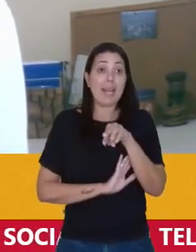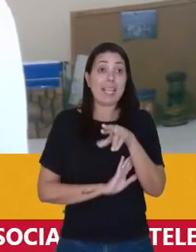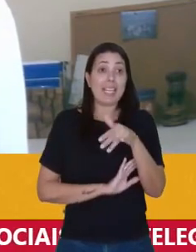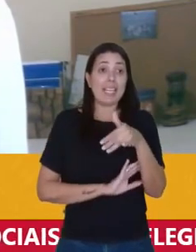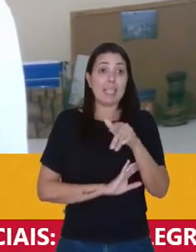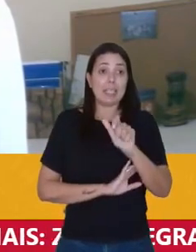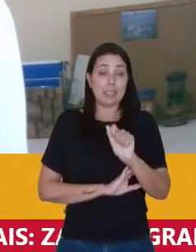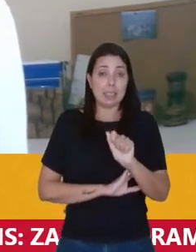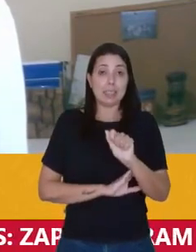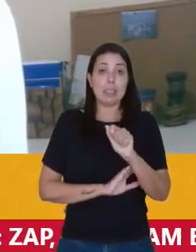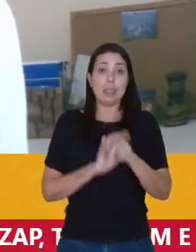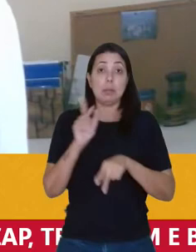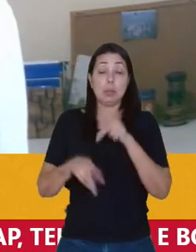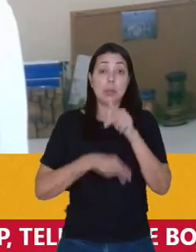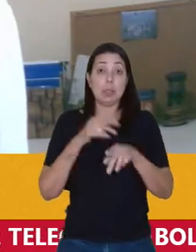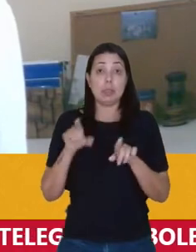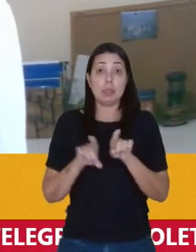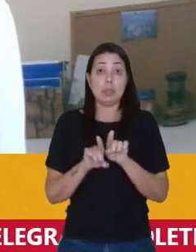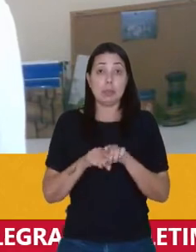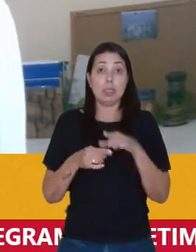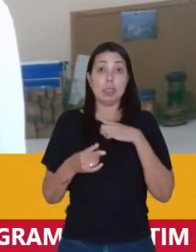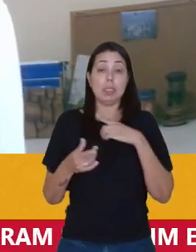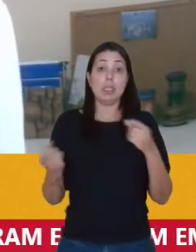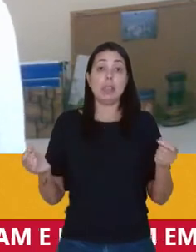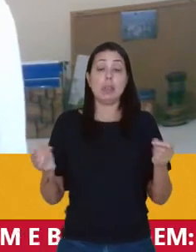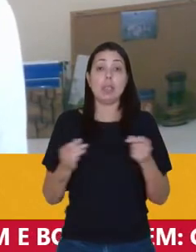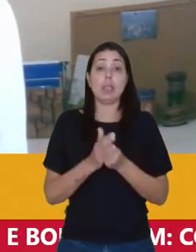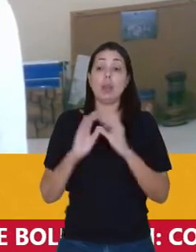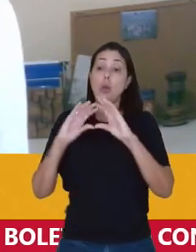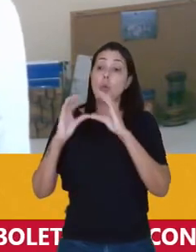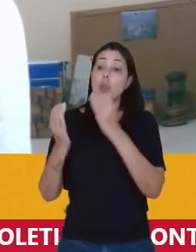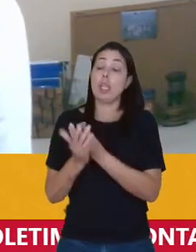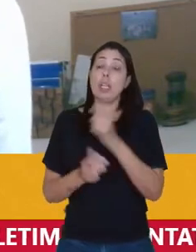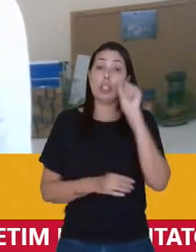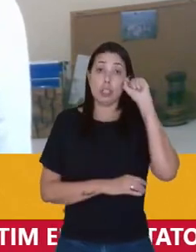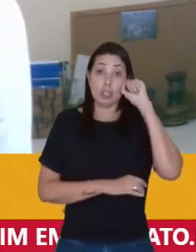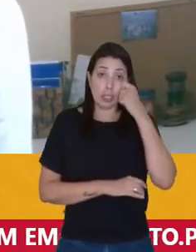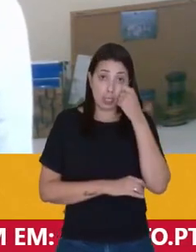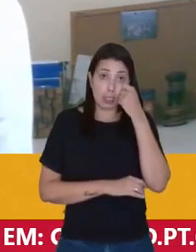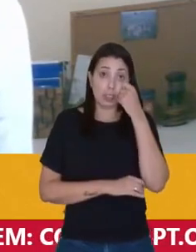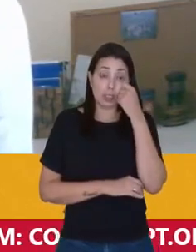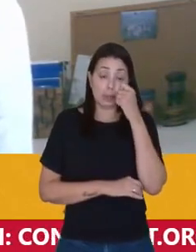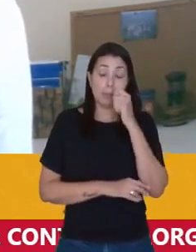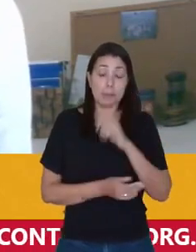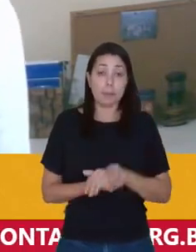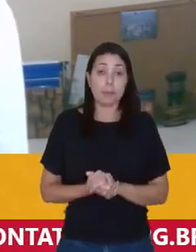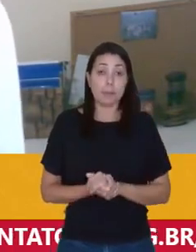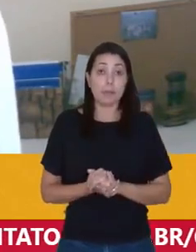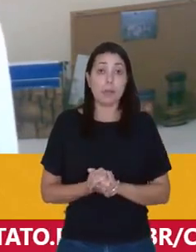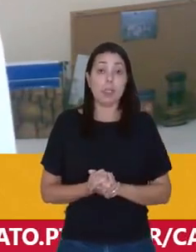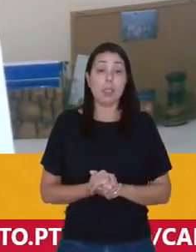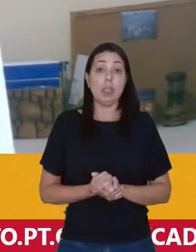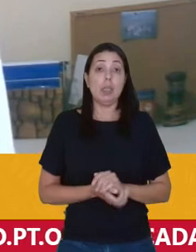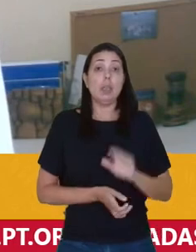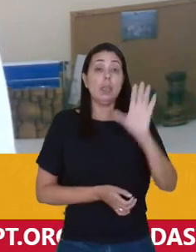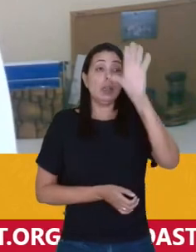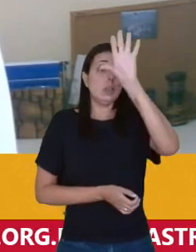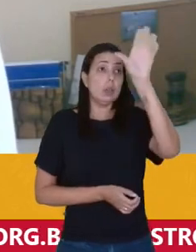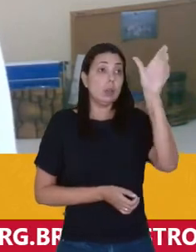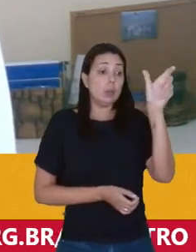né, as populações mais afetadas eram comunidades negras, comunidades de maioria negra, comunidades quilombolas,